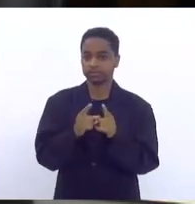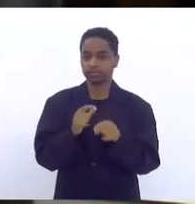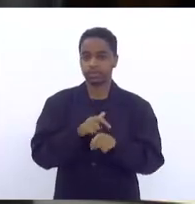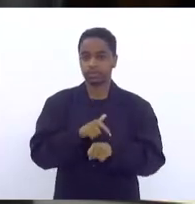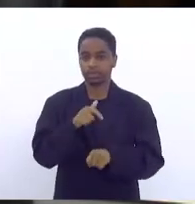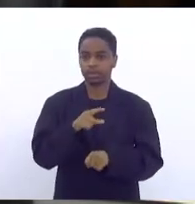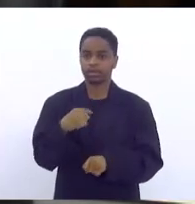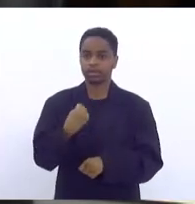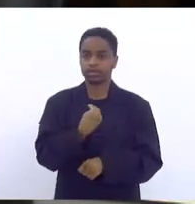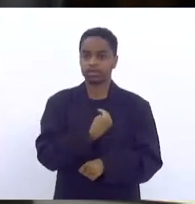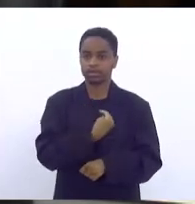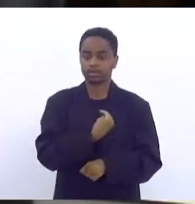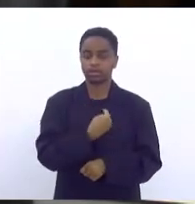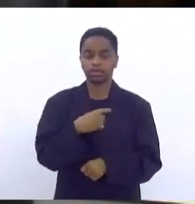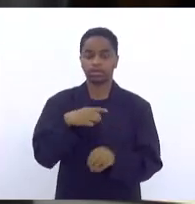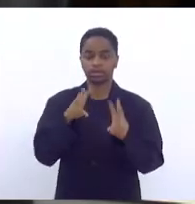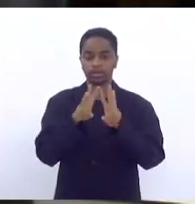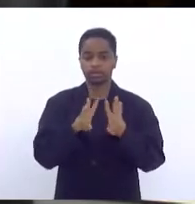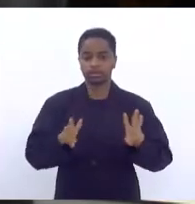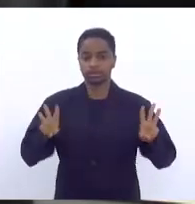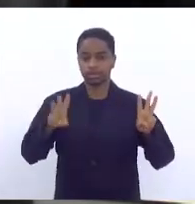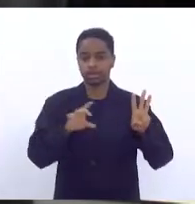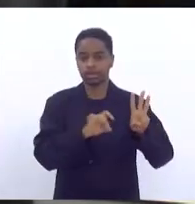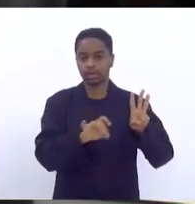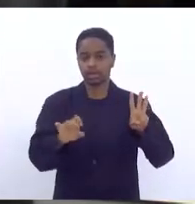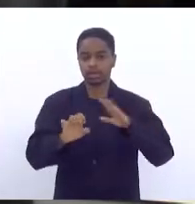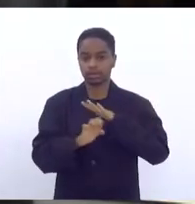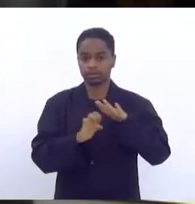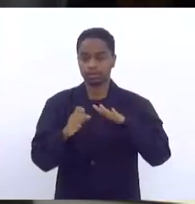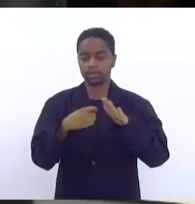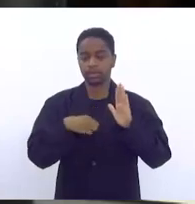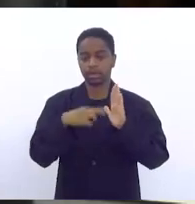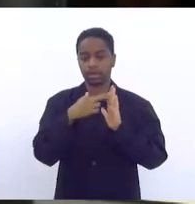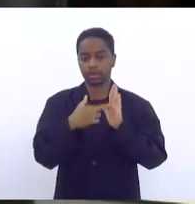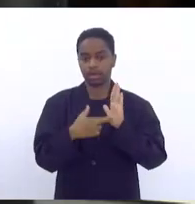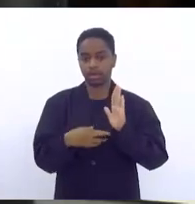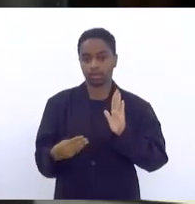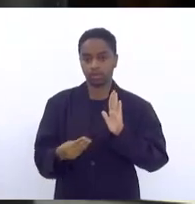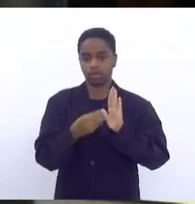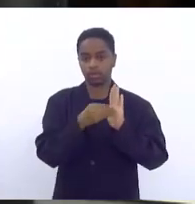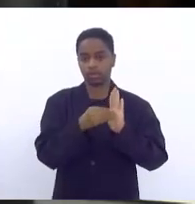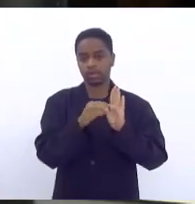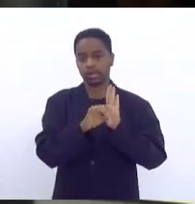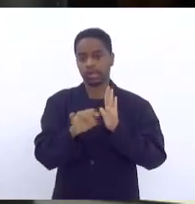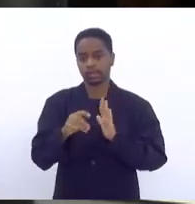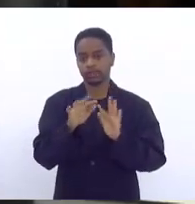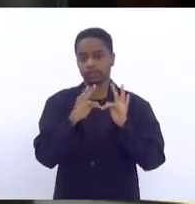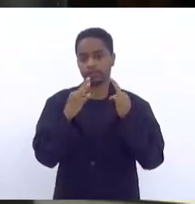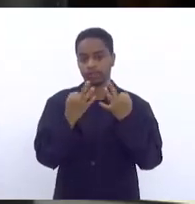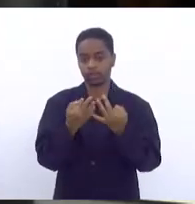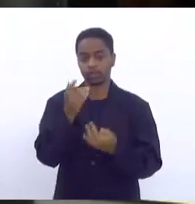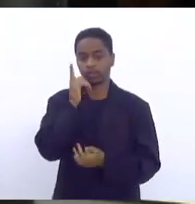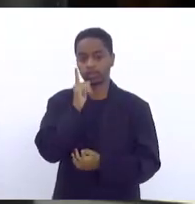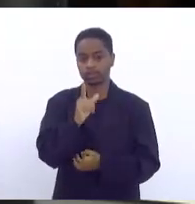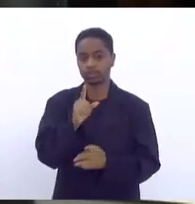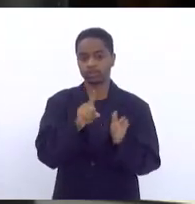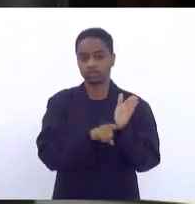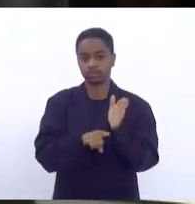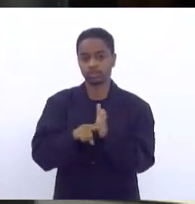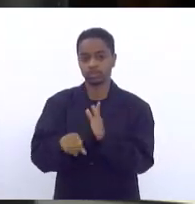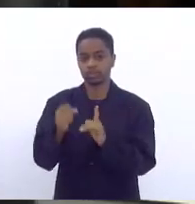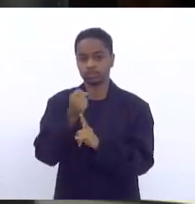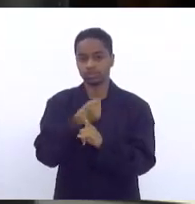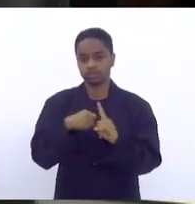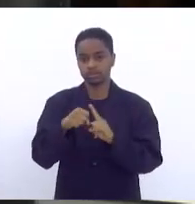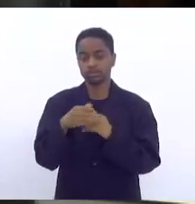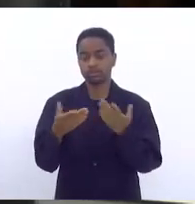termos todos no site das companhias os critérios eh para as famílias poderem acessar a tarfa social né